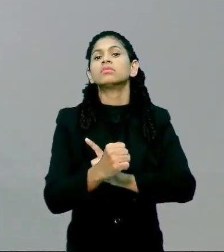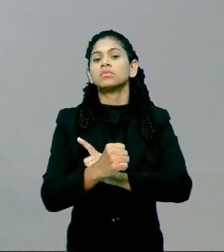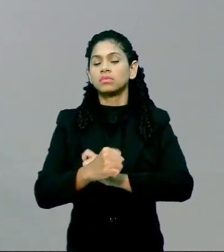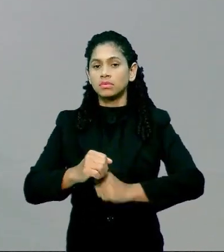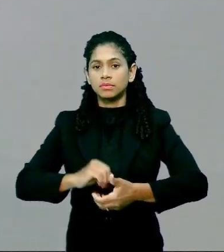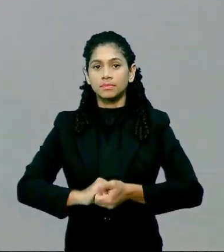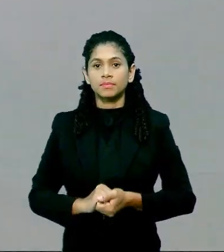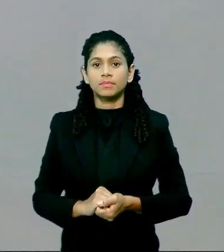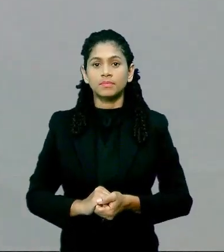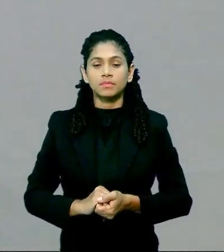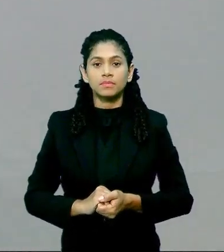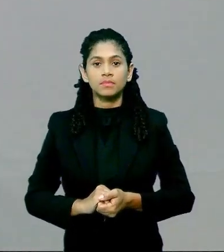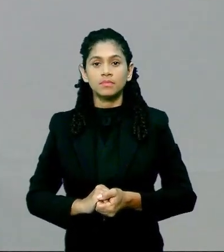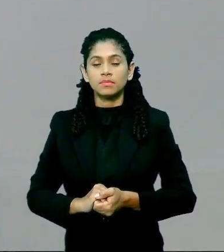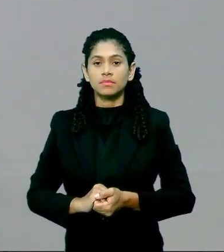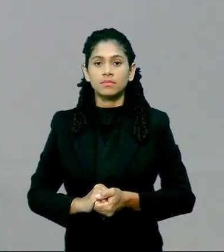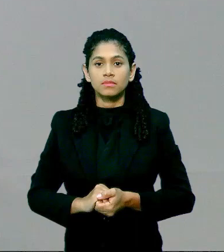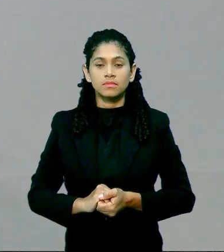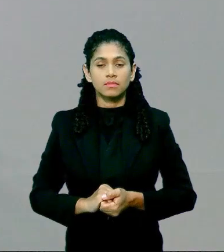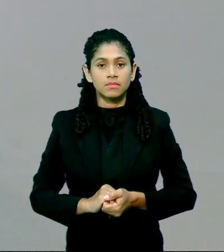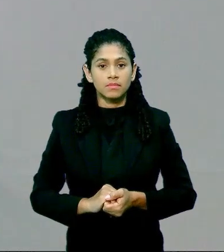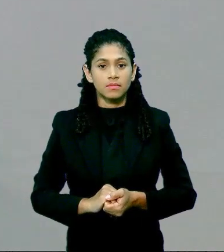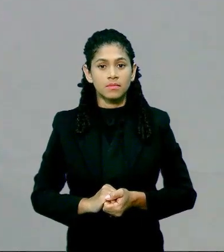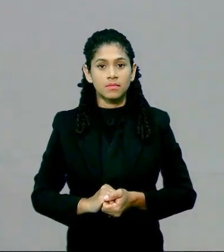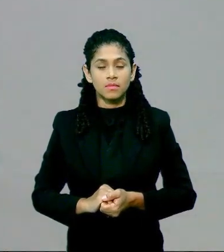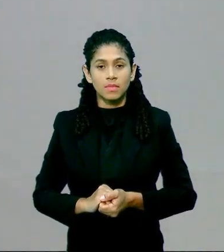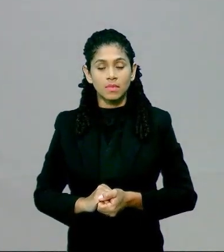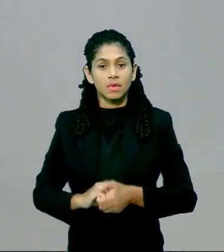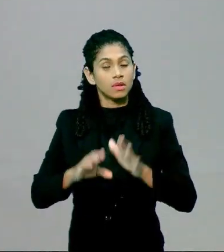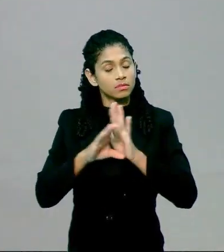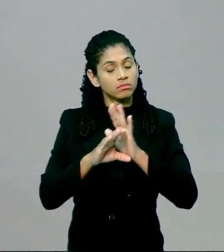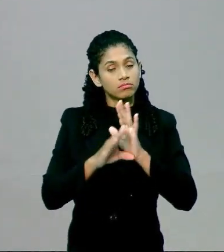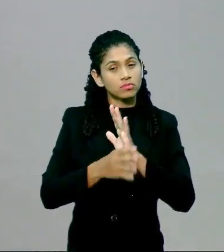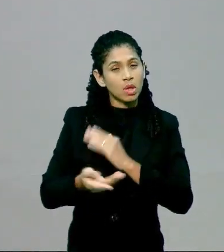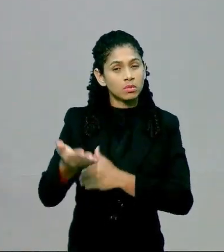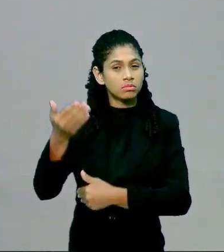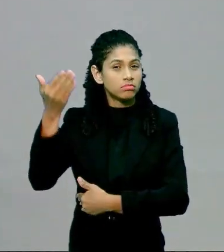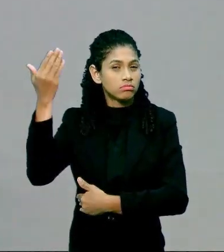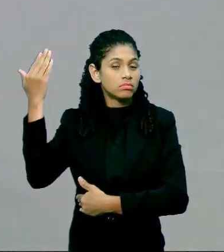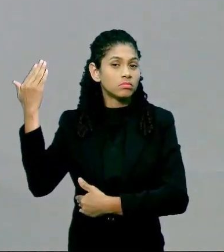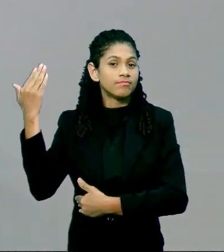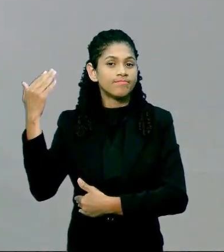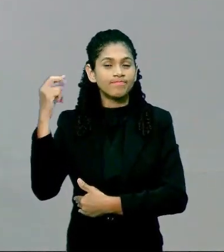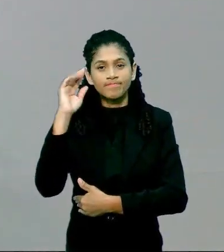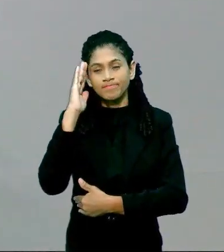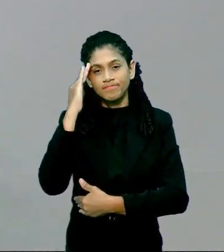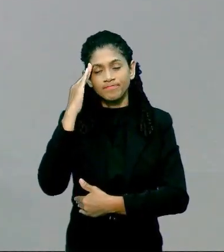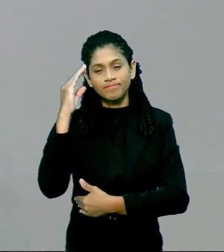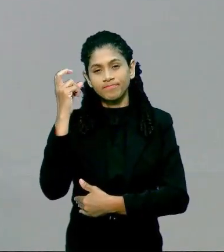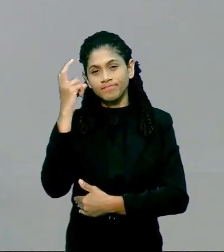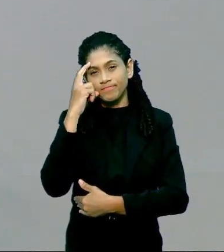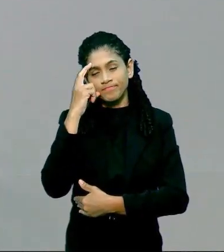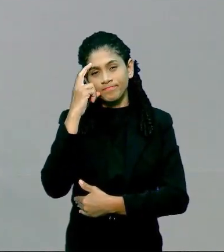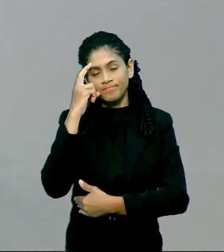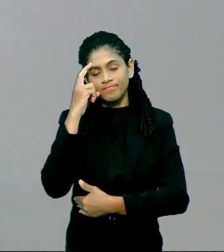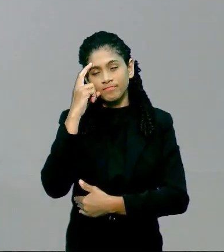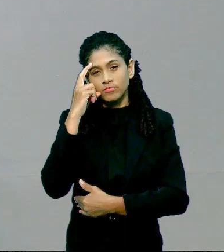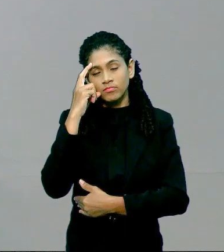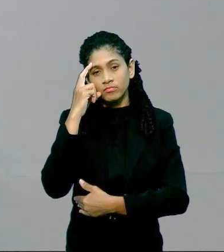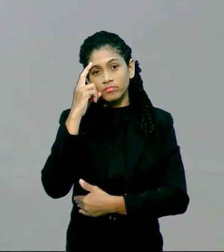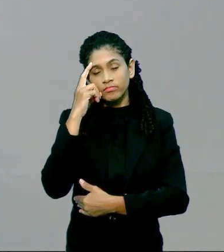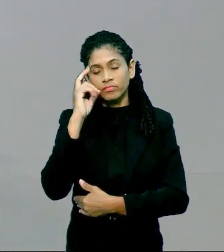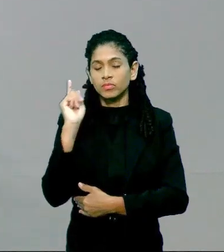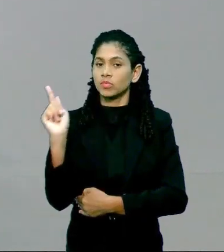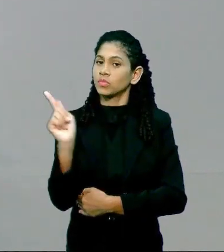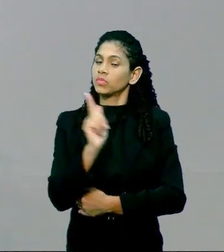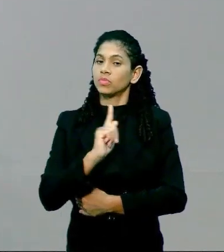replicação de preceitos ultrapassados. Entender a cultura não é ser conivente com